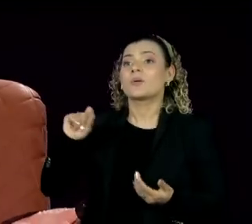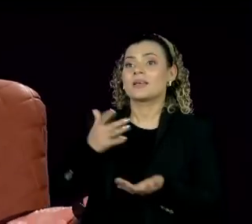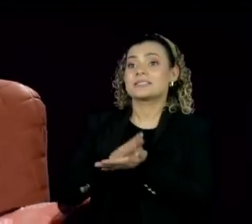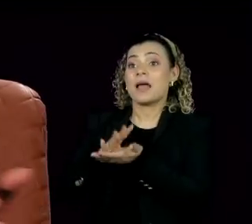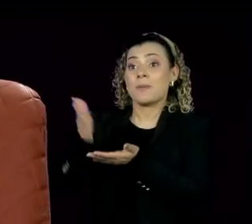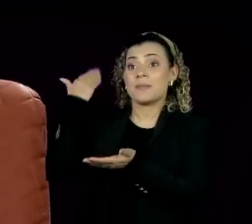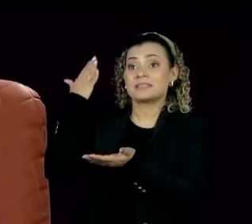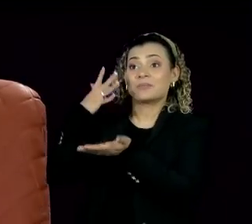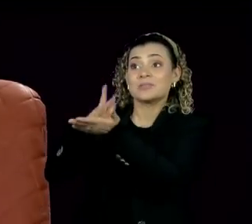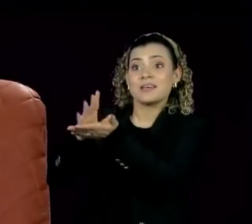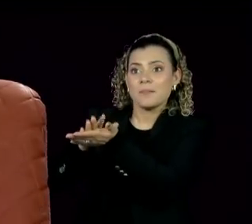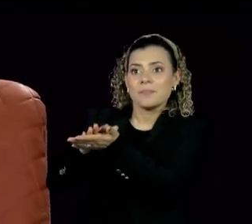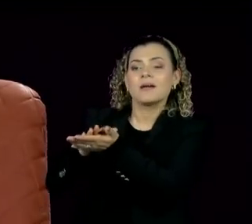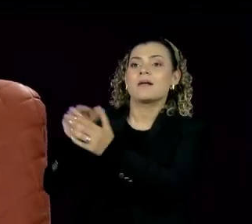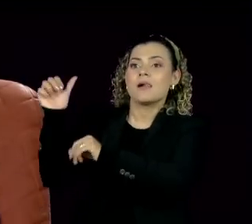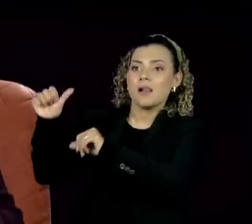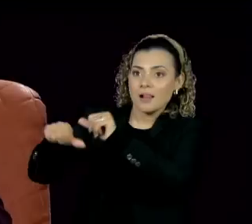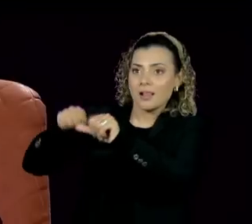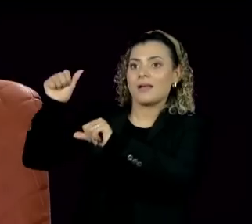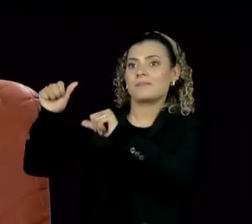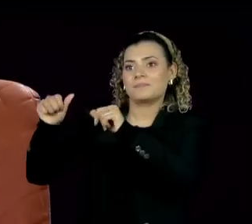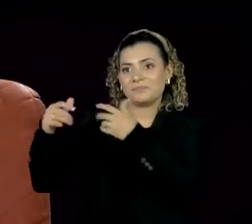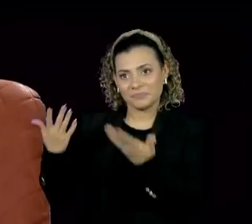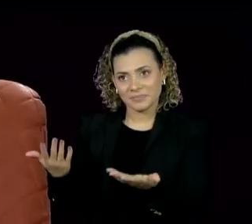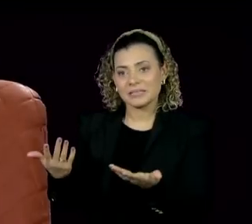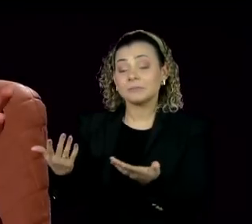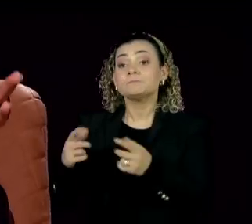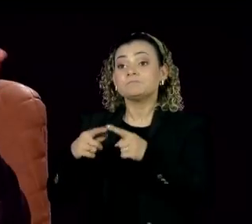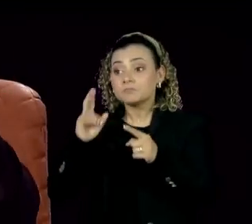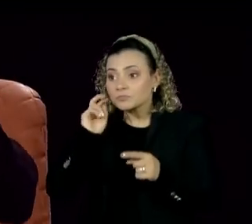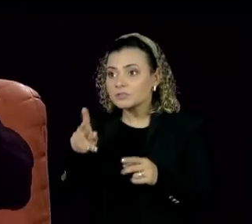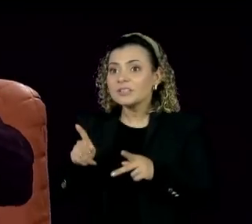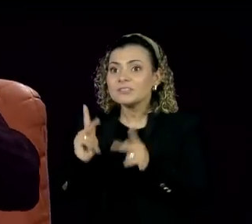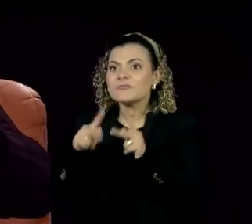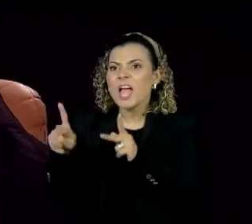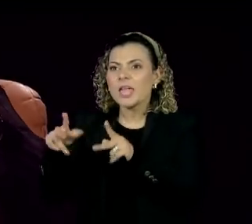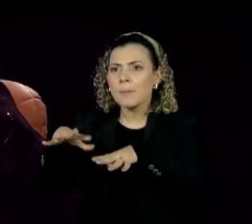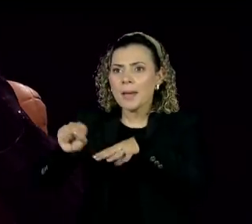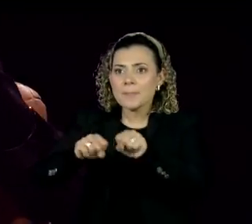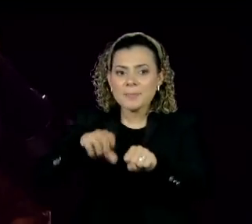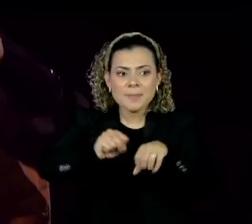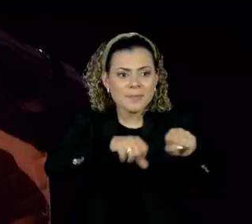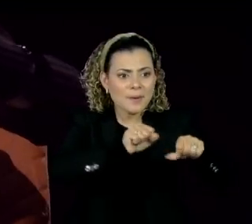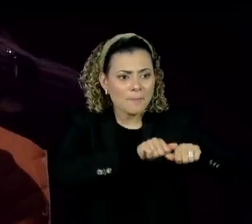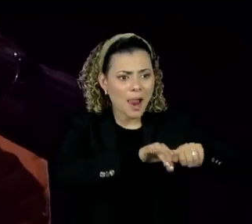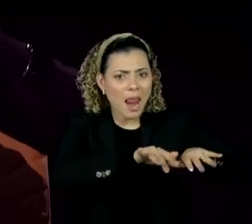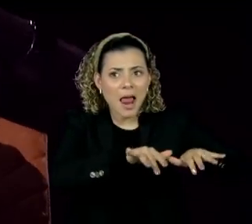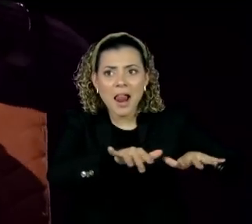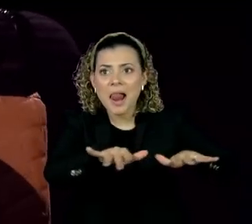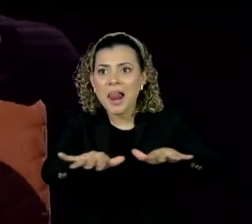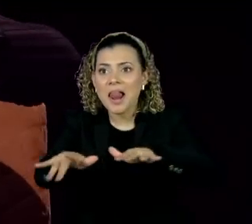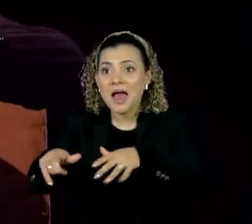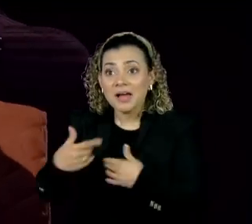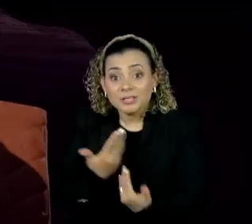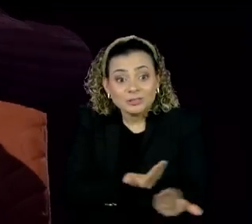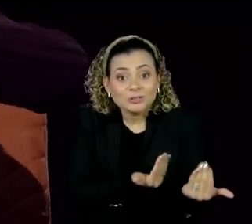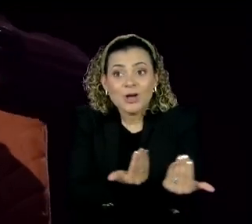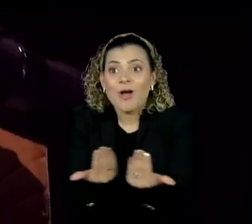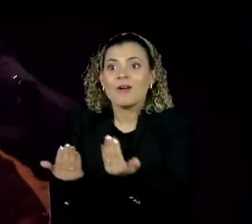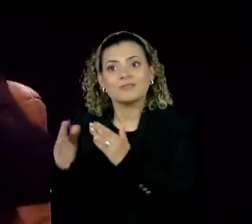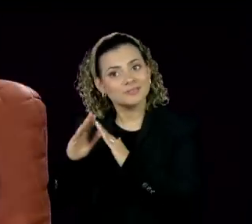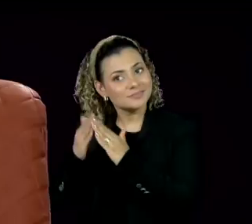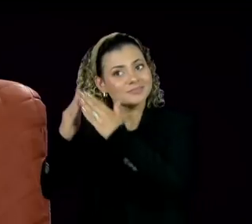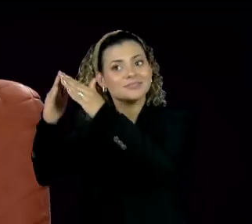samba, né? E eu vi o funk dominando, né, ali a juventude, né, nos